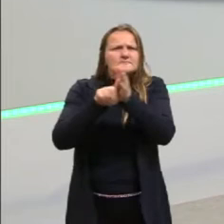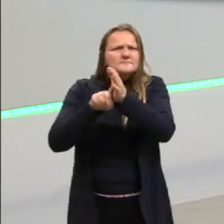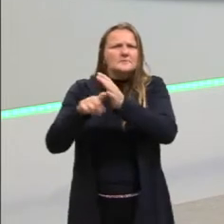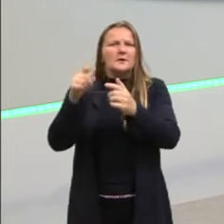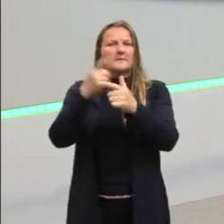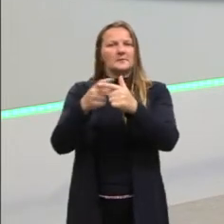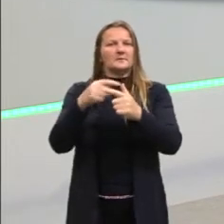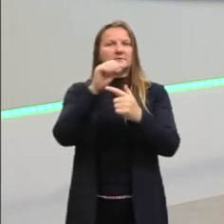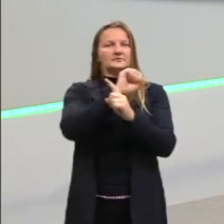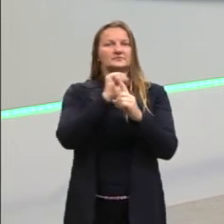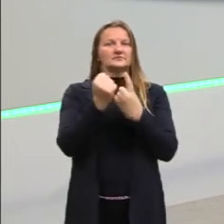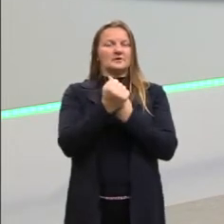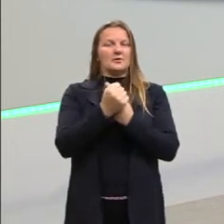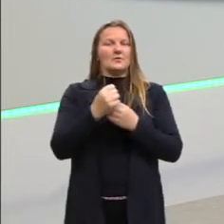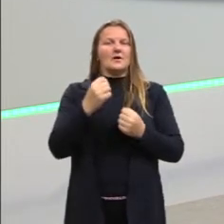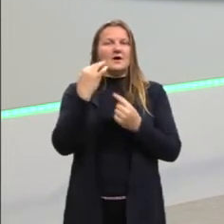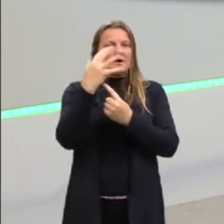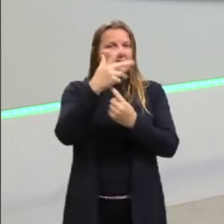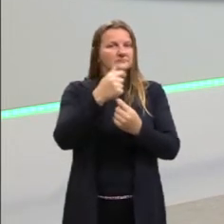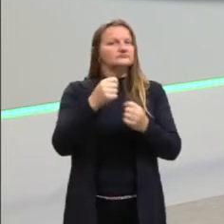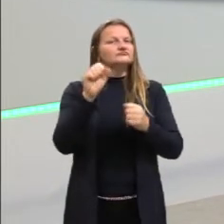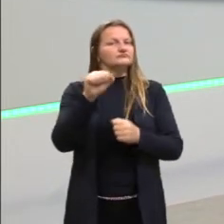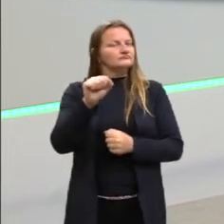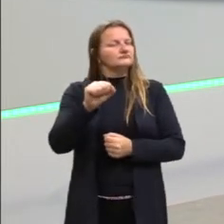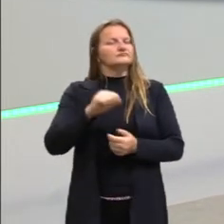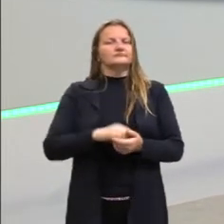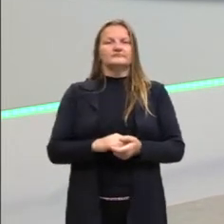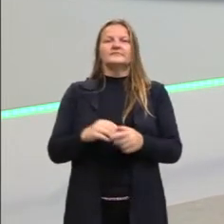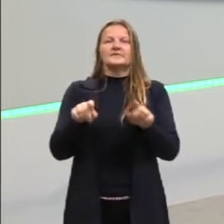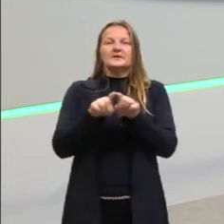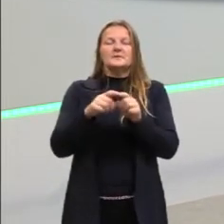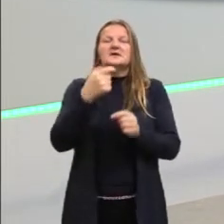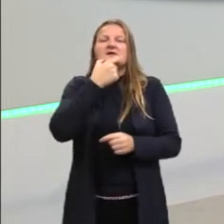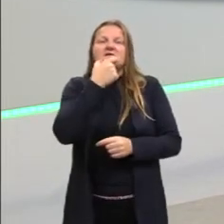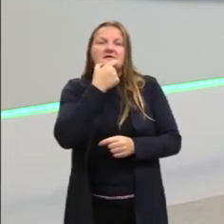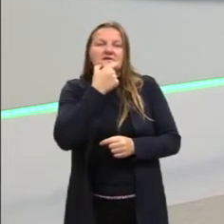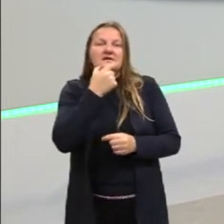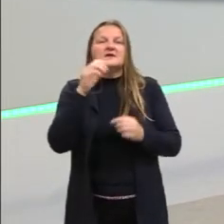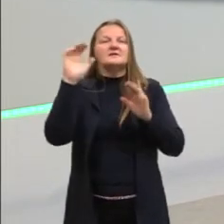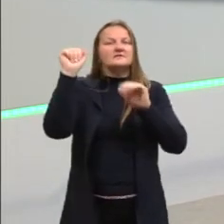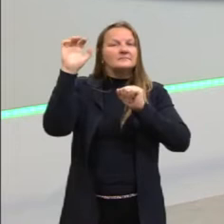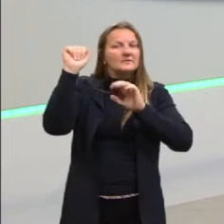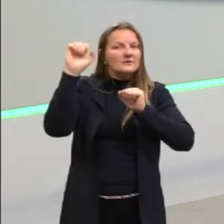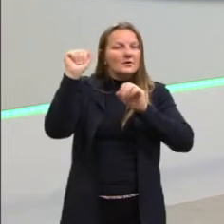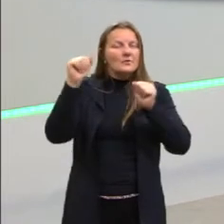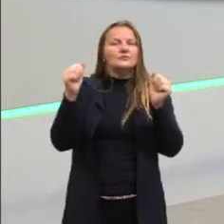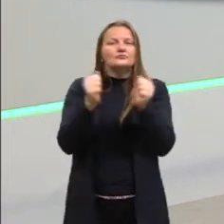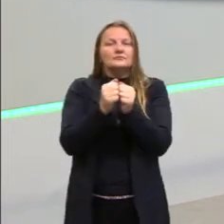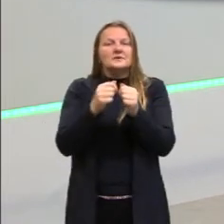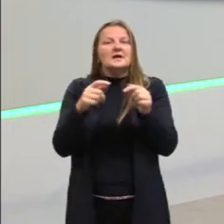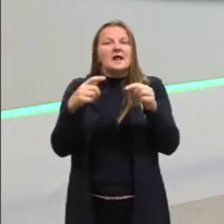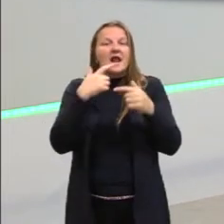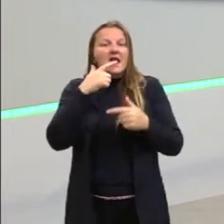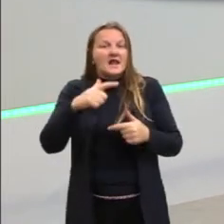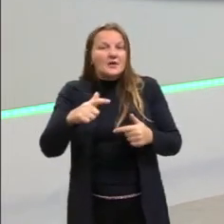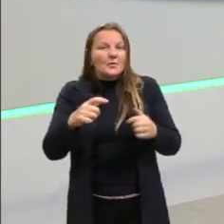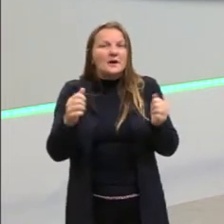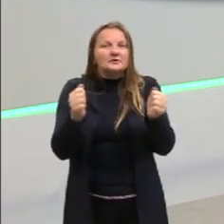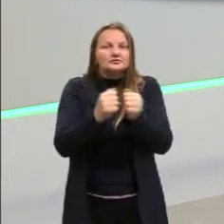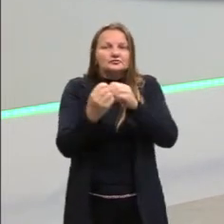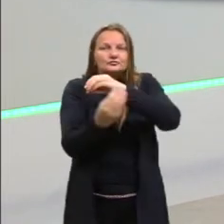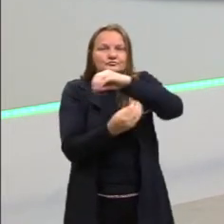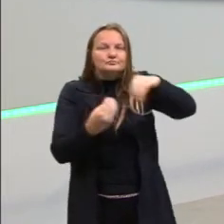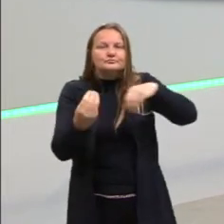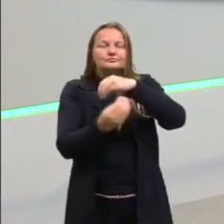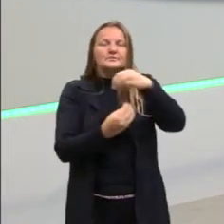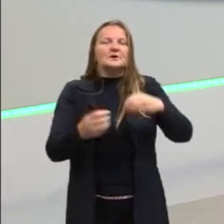problemas sociais, a gente pode pensar aí nas questões de inglês e de espanhol, né, como línguas que estão presentes aí no nosso dia